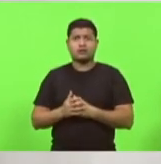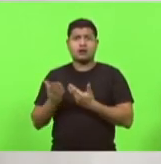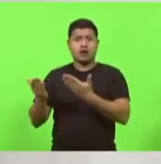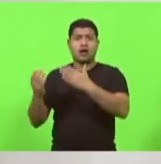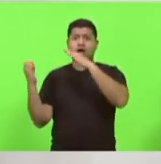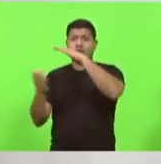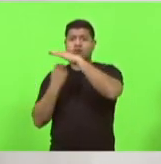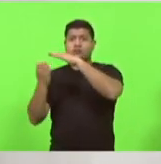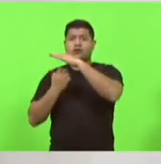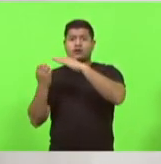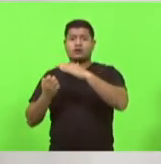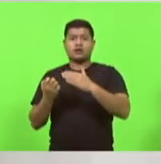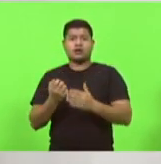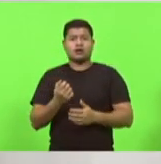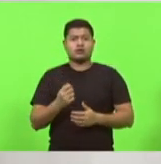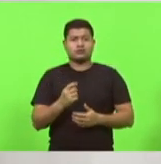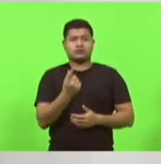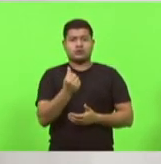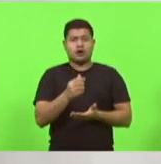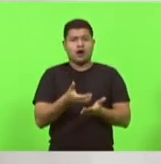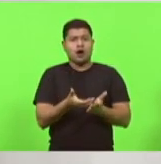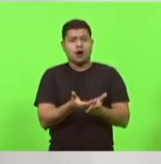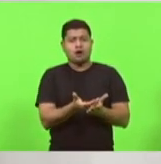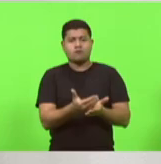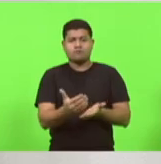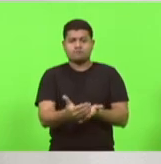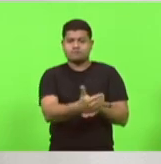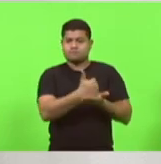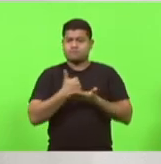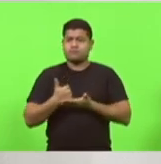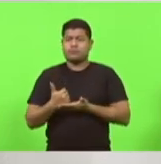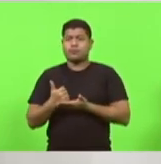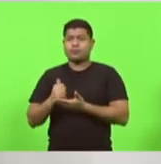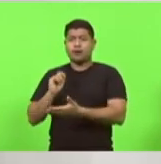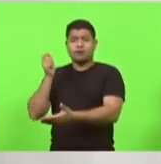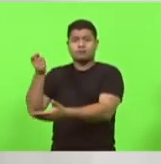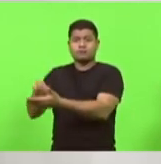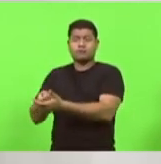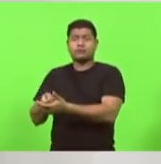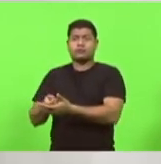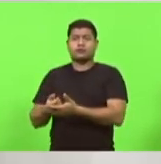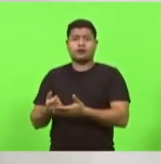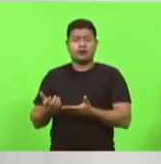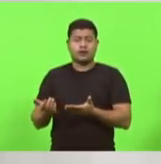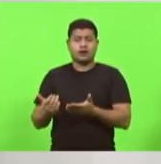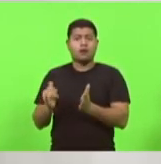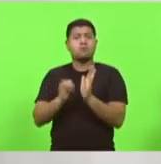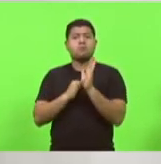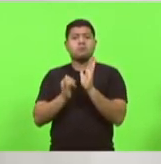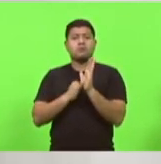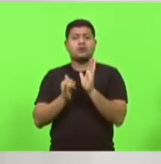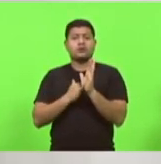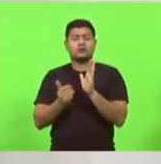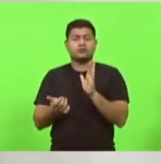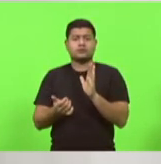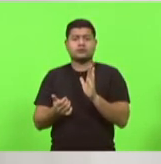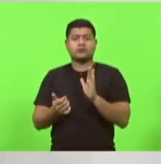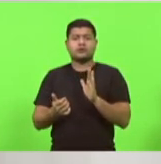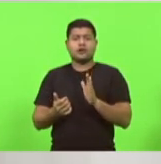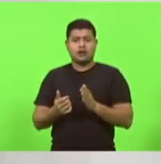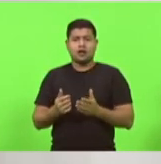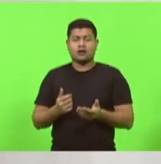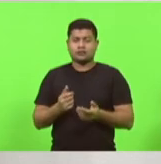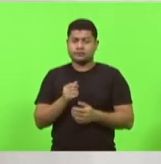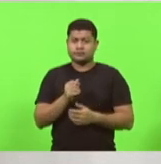o imposto que o cidadão paga lá na compra, na emissão da nota fiscal, ele repassa,